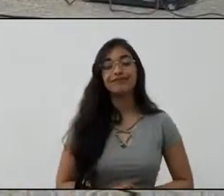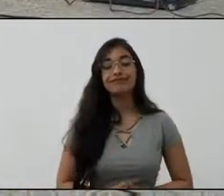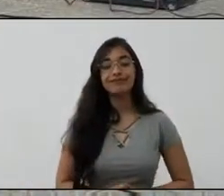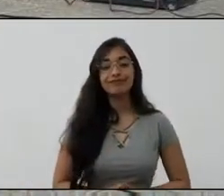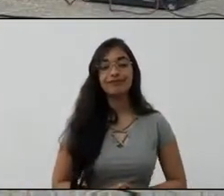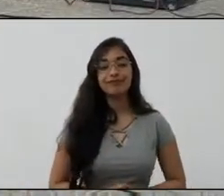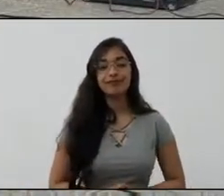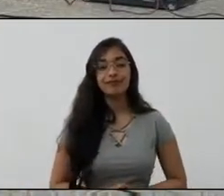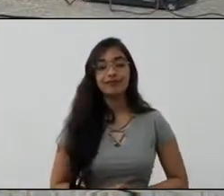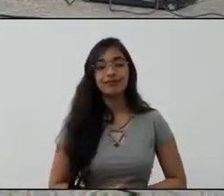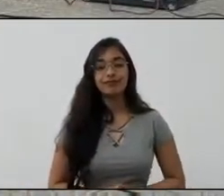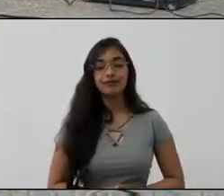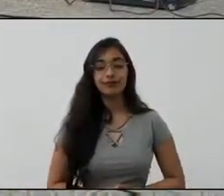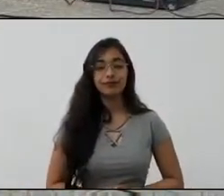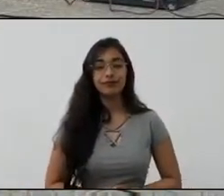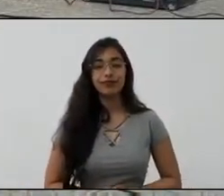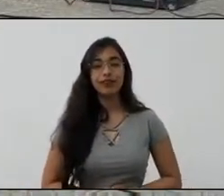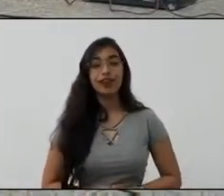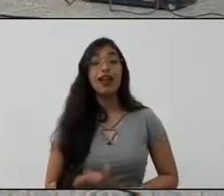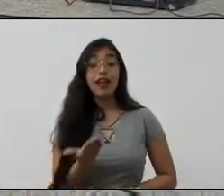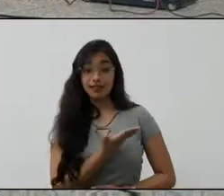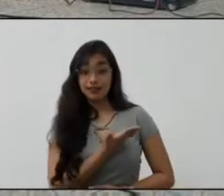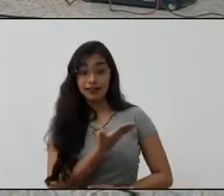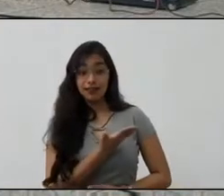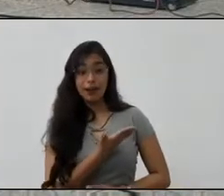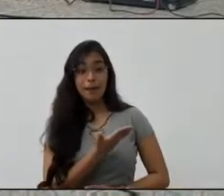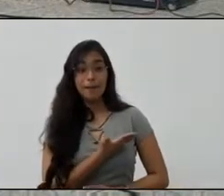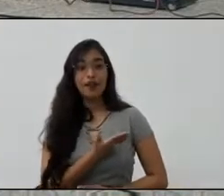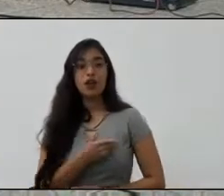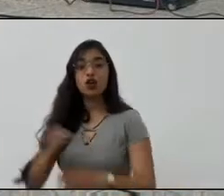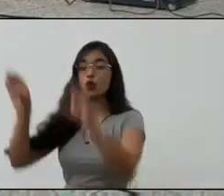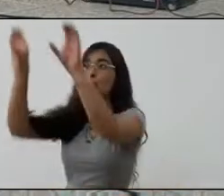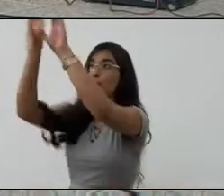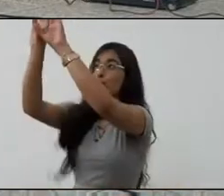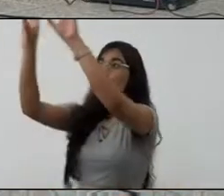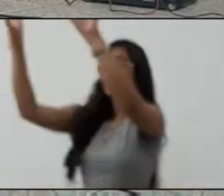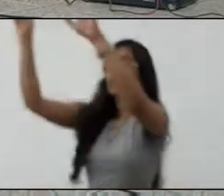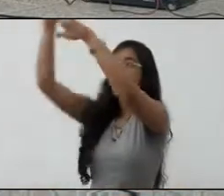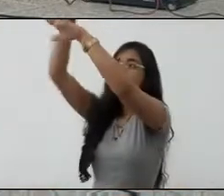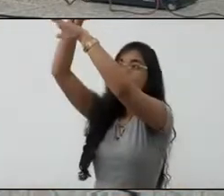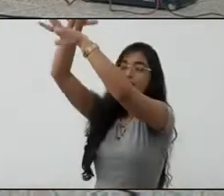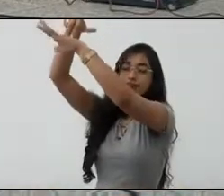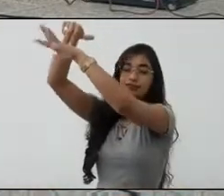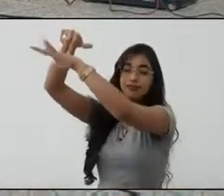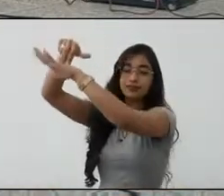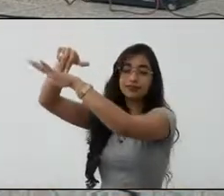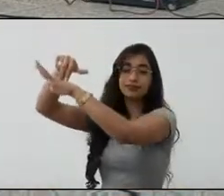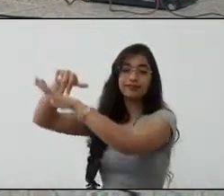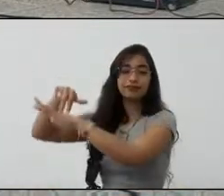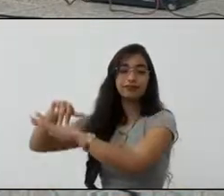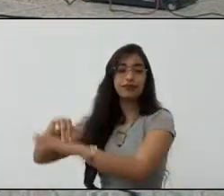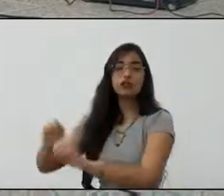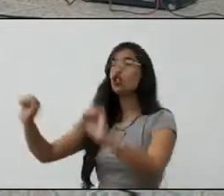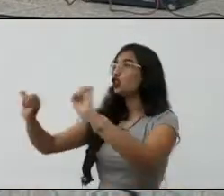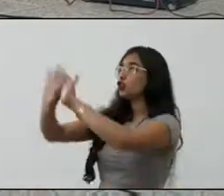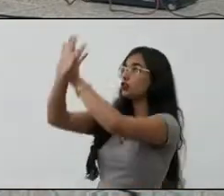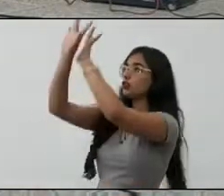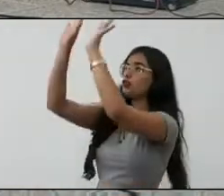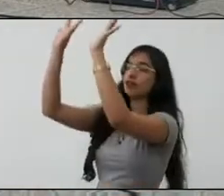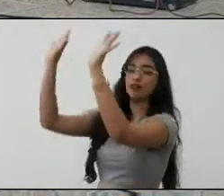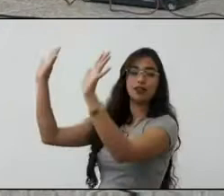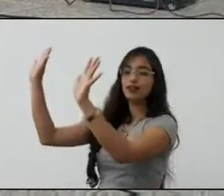Ele não conseguiu conter, e ele desceu do céu, se esvaziou da sua glória,